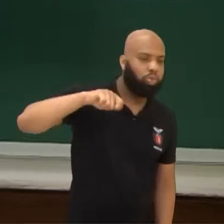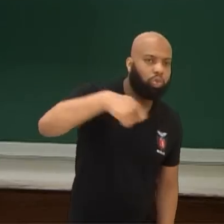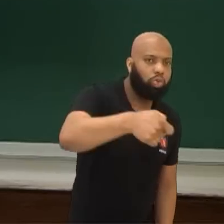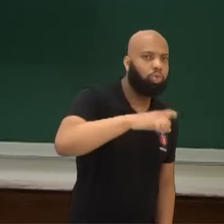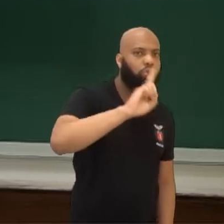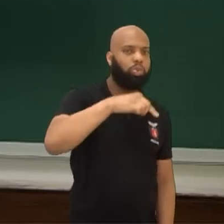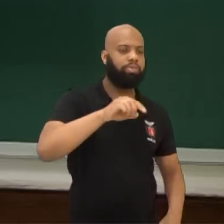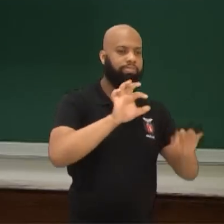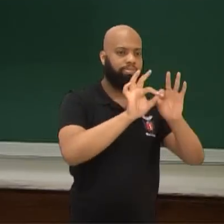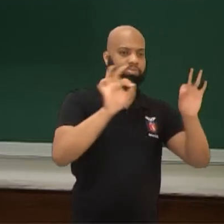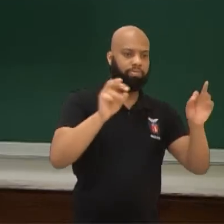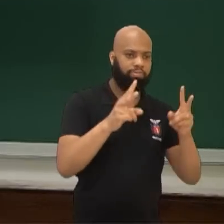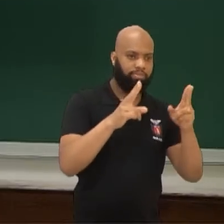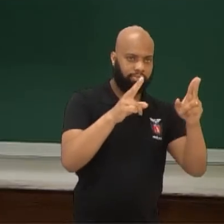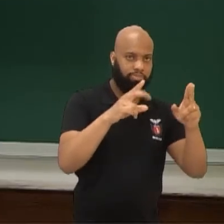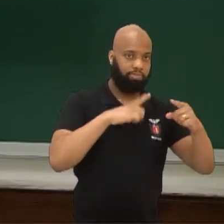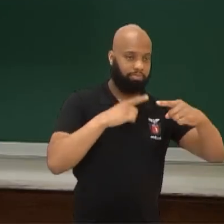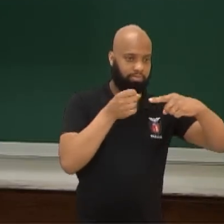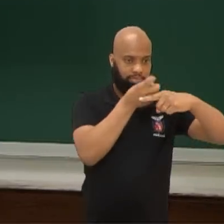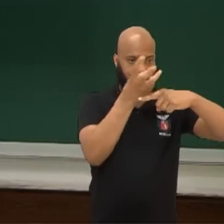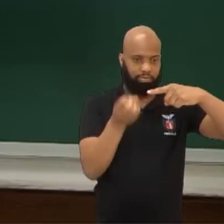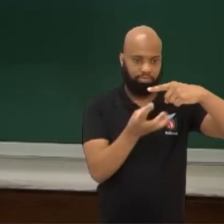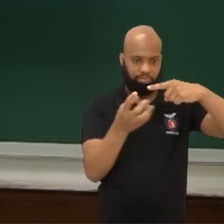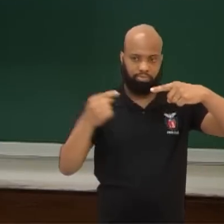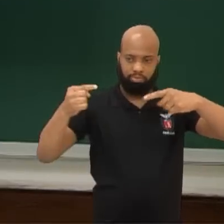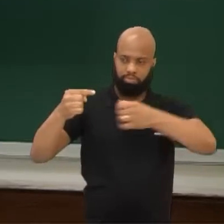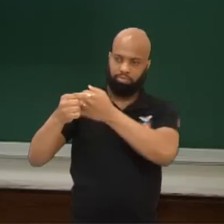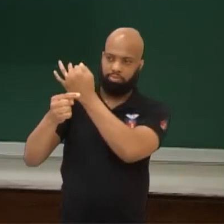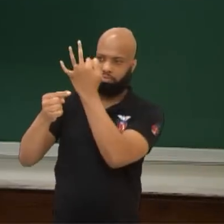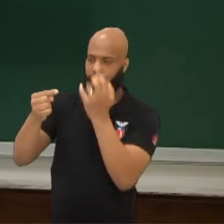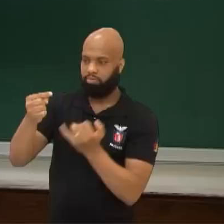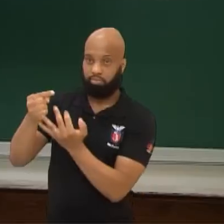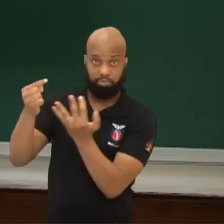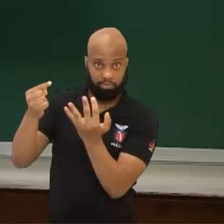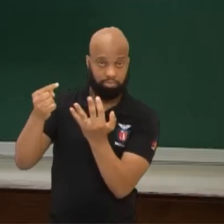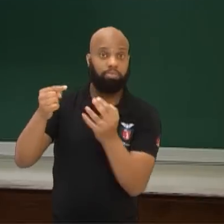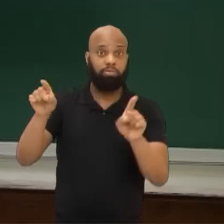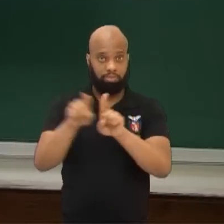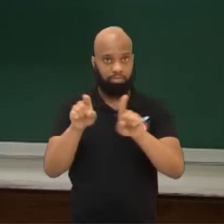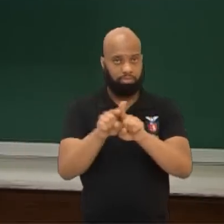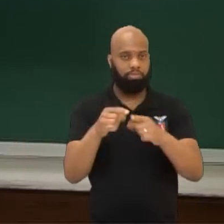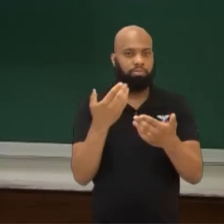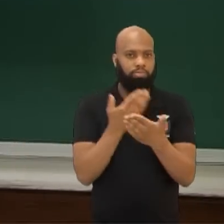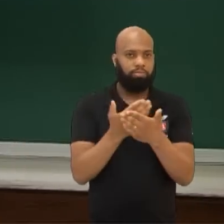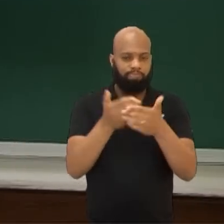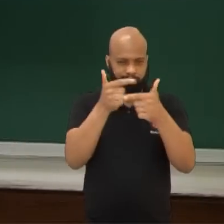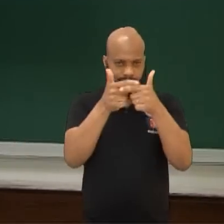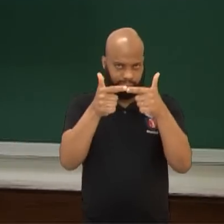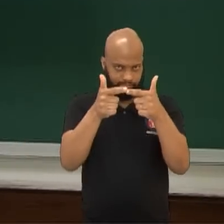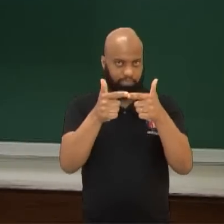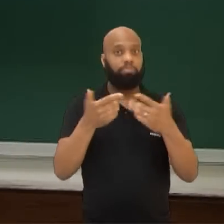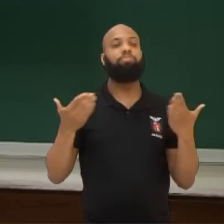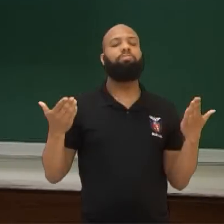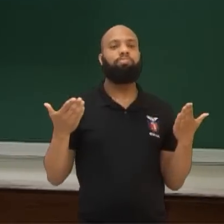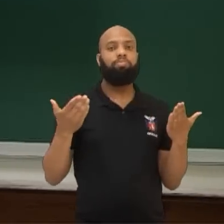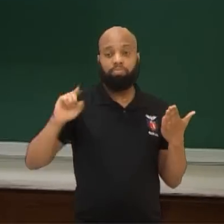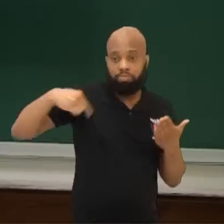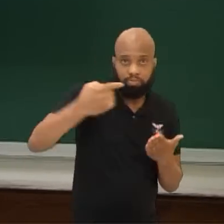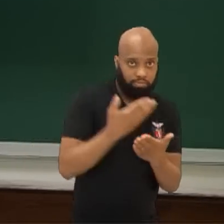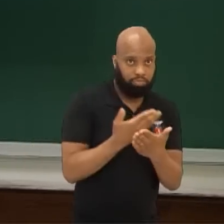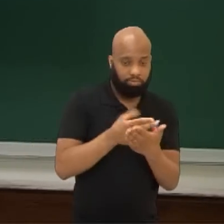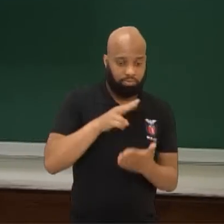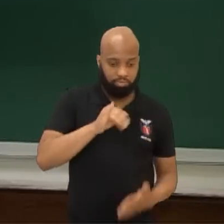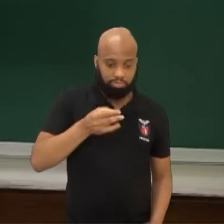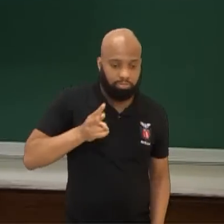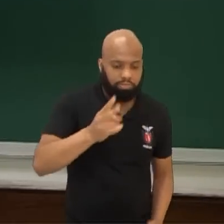sobre segmentos proporcionais e razão entre eles. Tá? Na próxima aula, a gente vai continuar